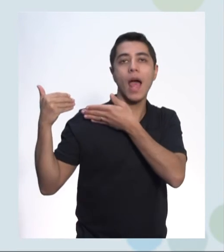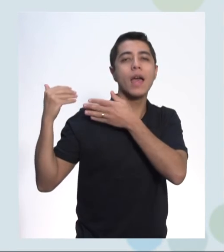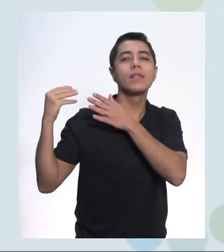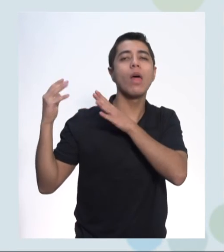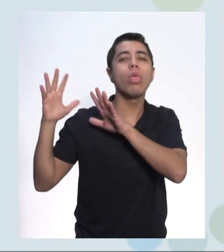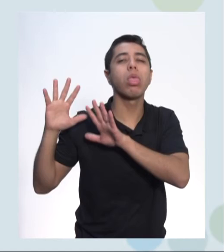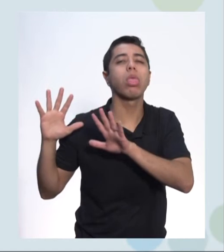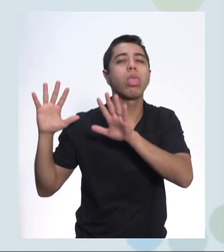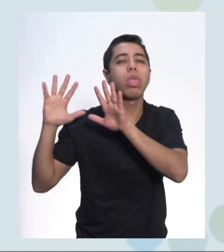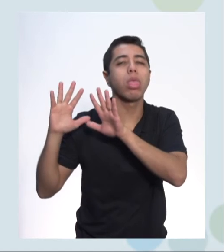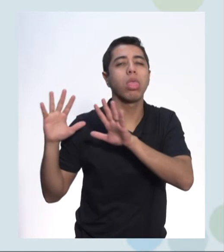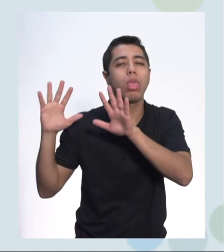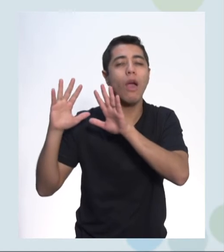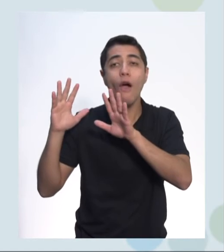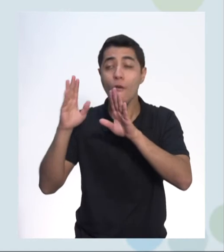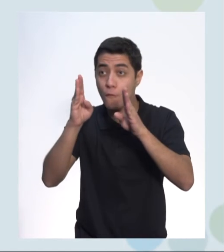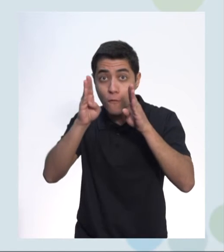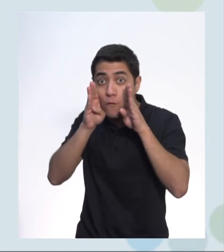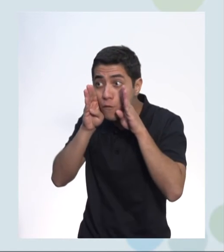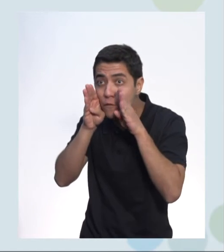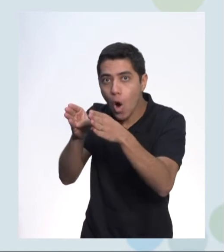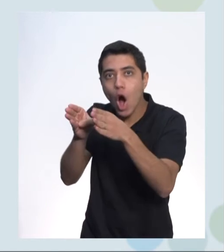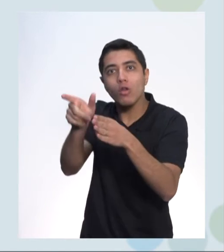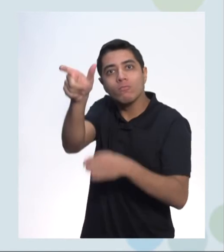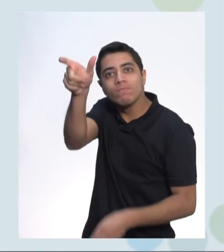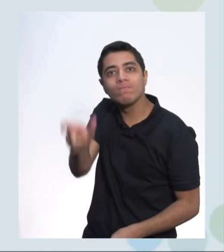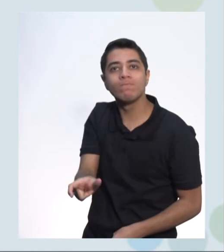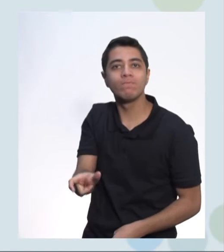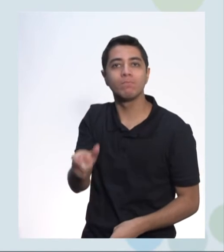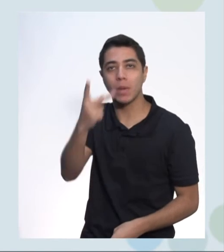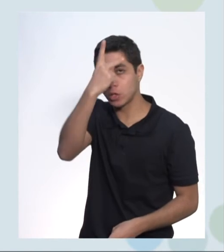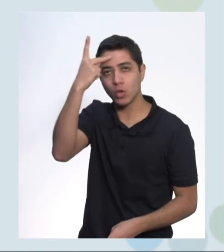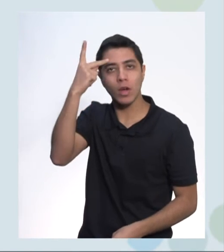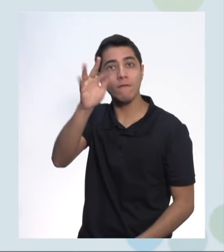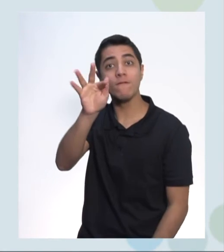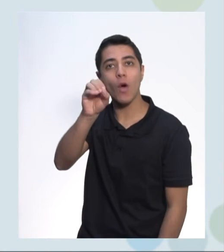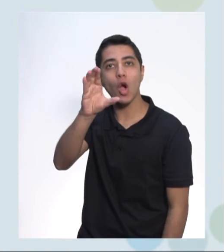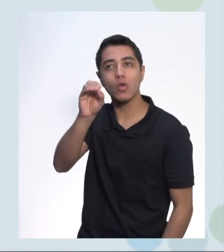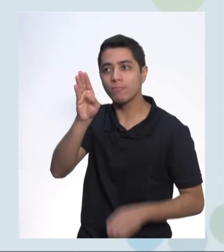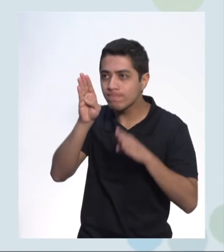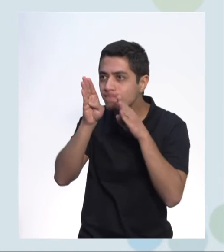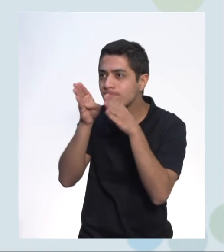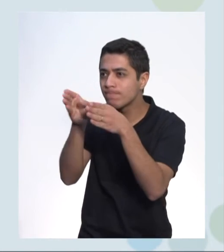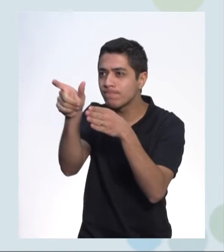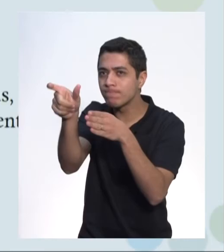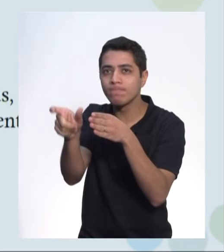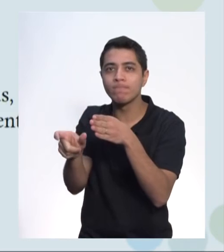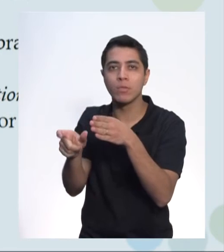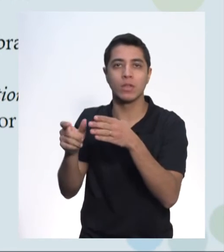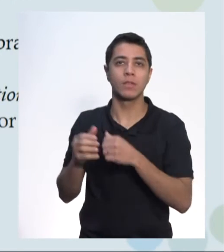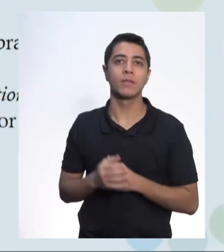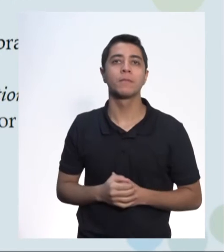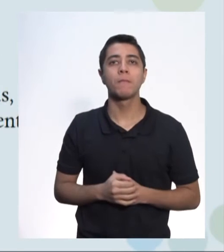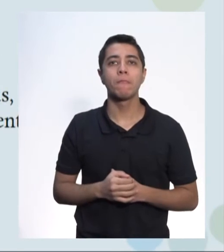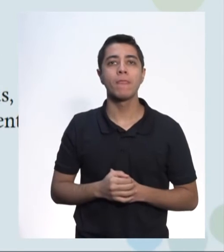fundo também é o ideal, para que o foco seja a personagem. Então, uma boa iluminação ela marca isso. E só para ilustrar,